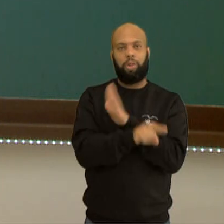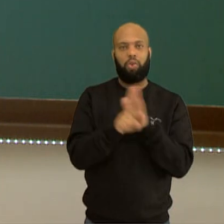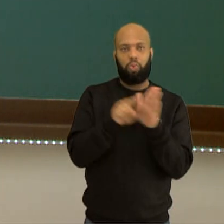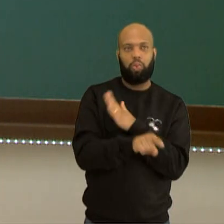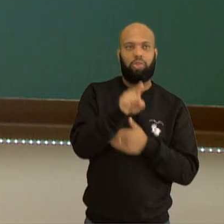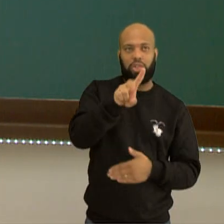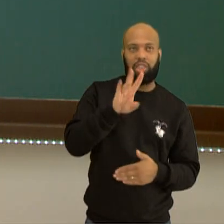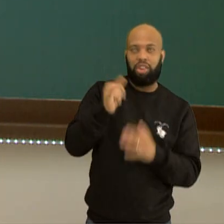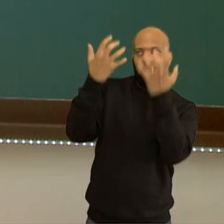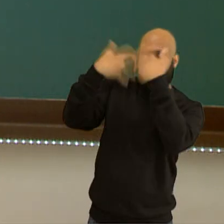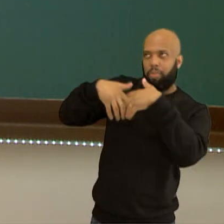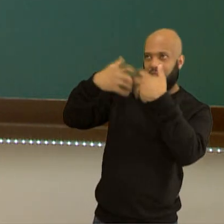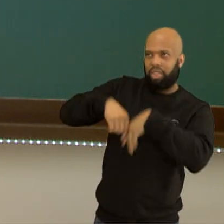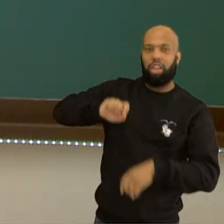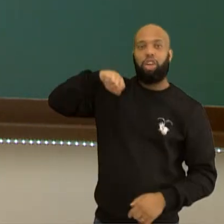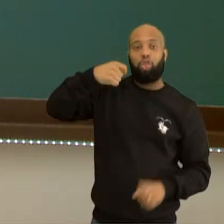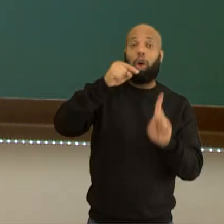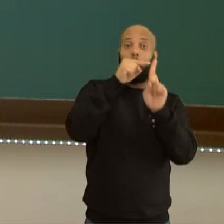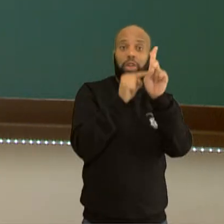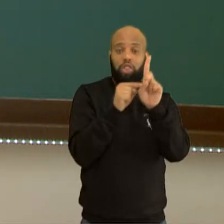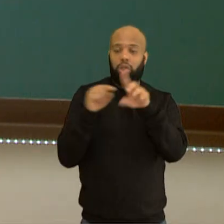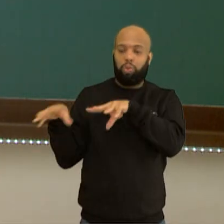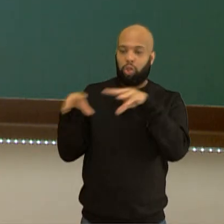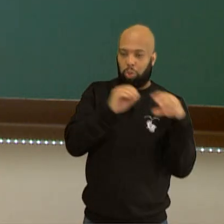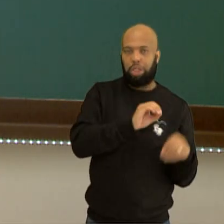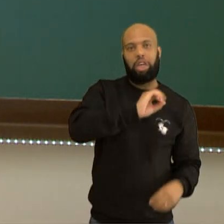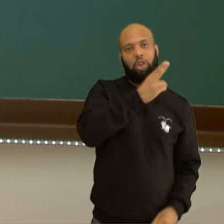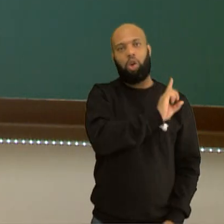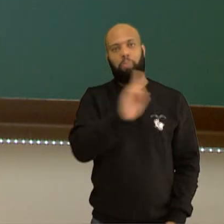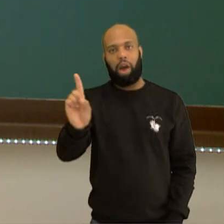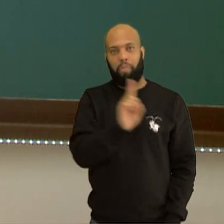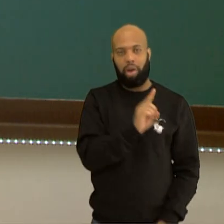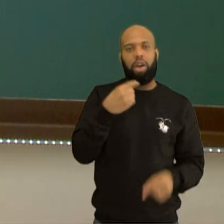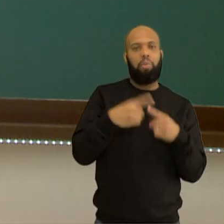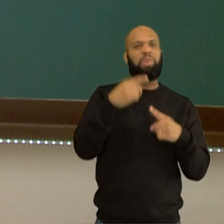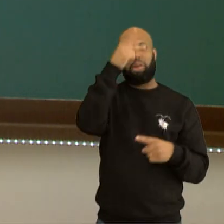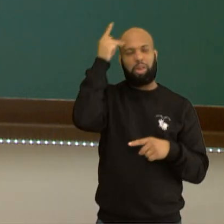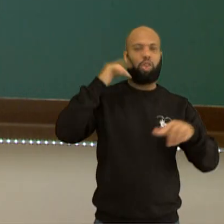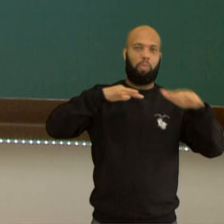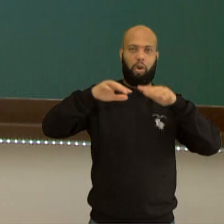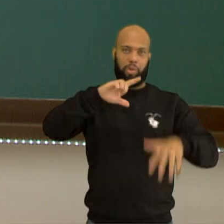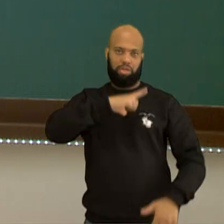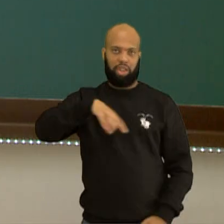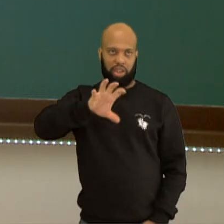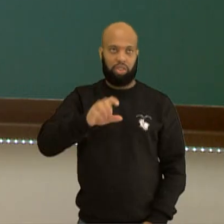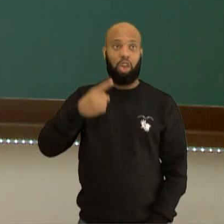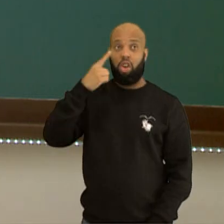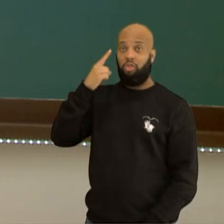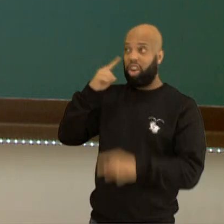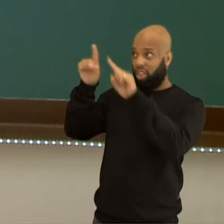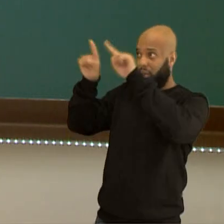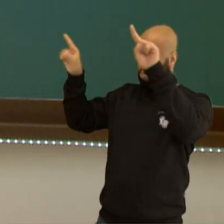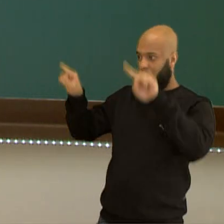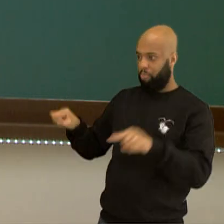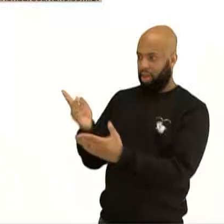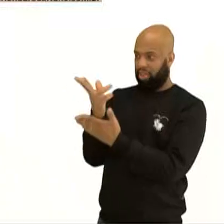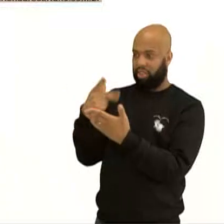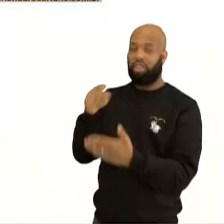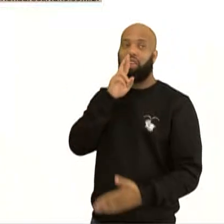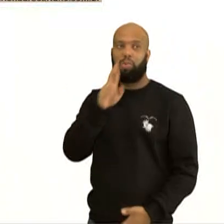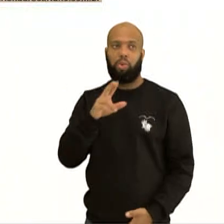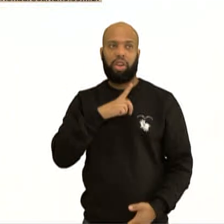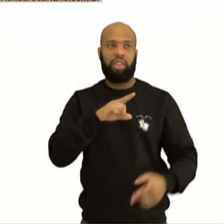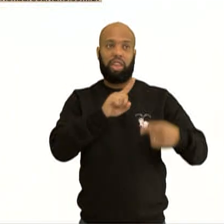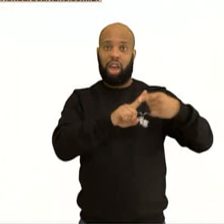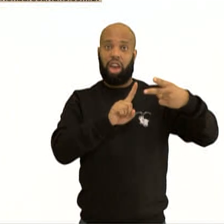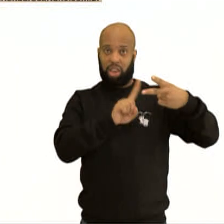pensarem nesses tipos, né, de migrações e por que as pessoas migram. Observe a charge ao lado e responda. Nós temos ali a letra A e a